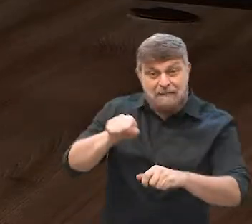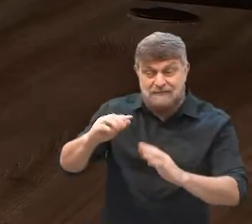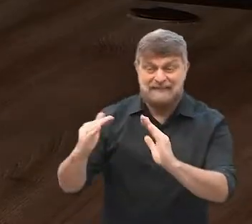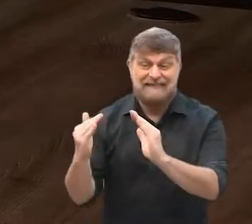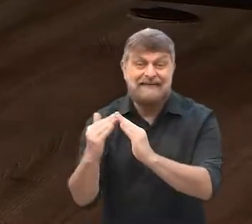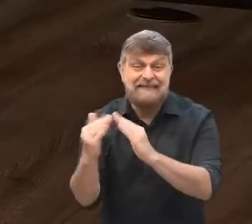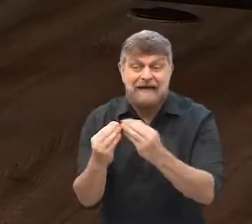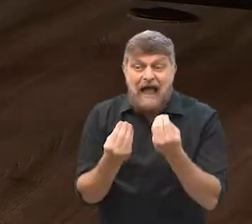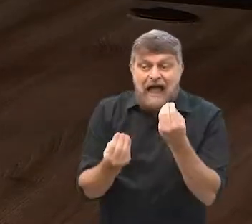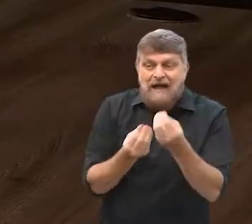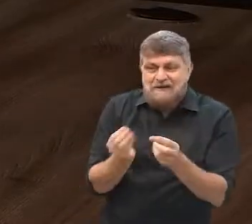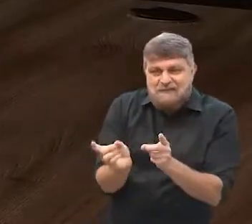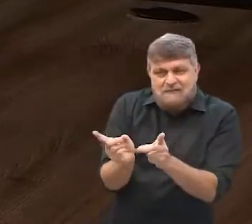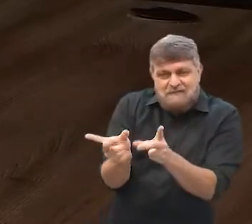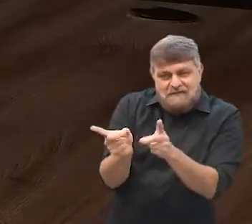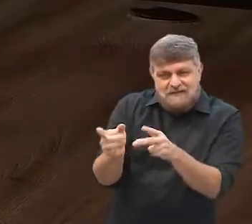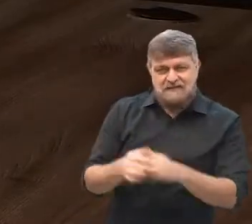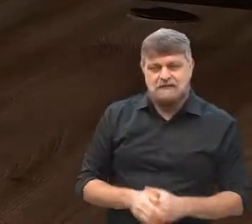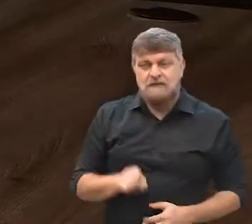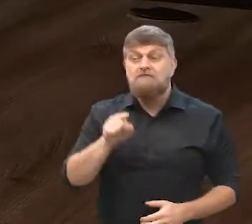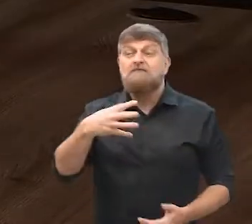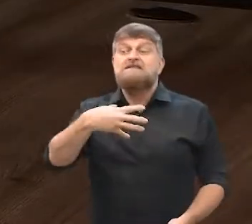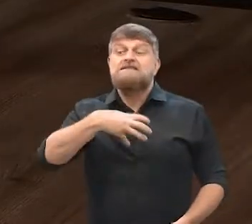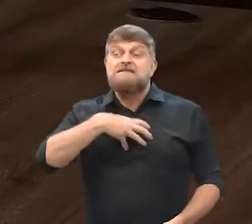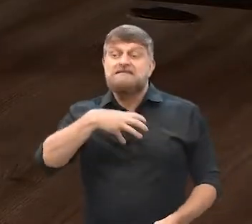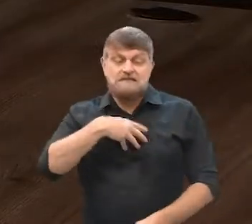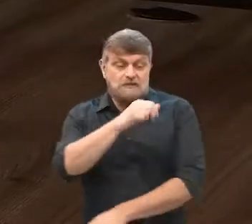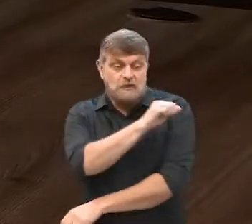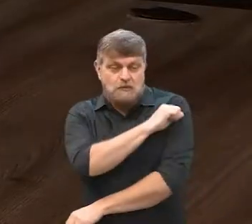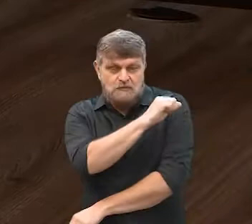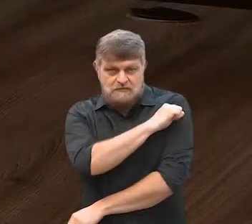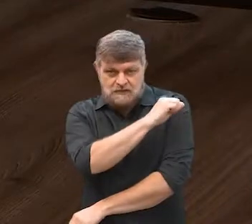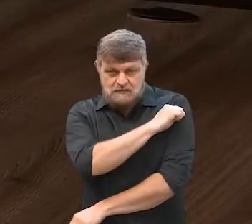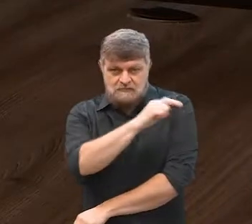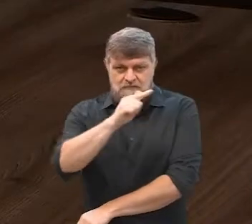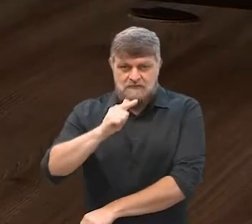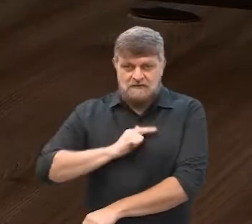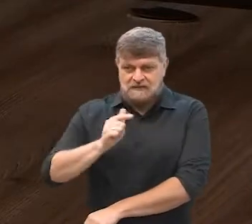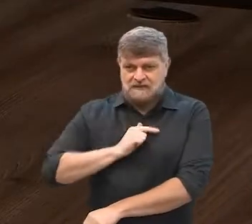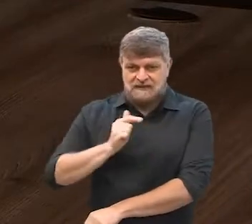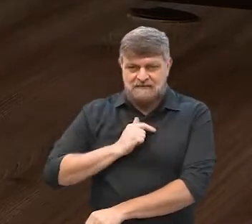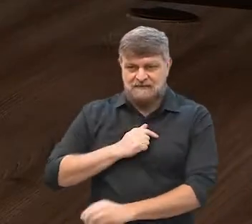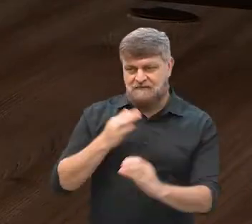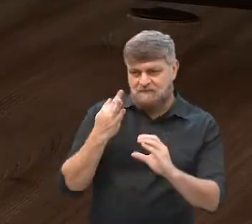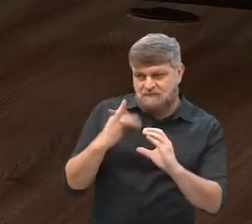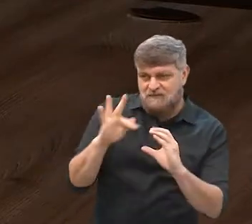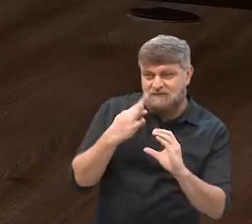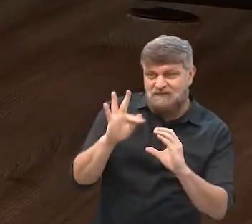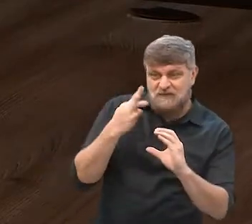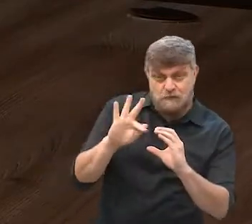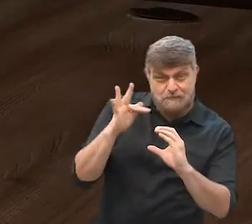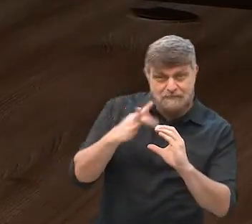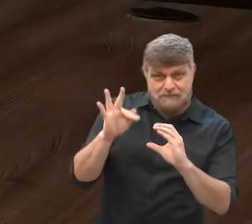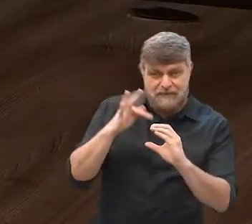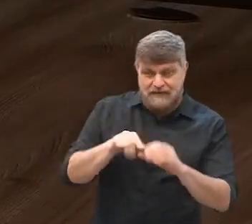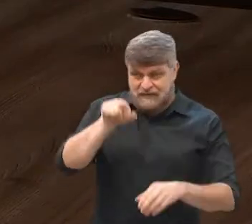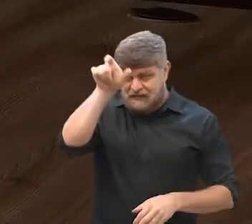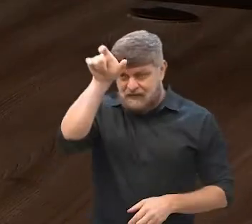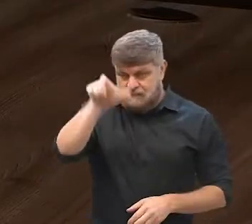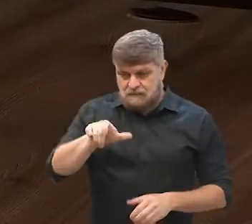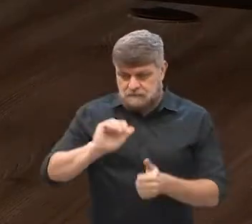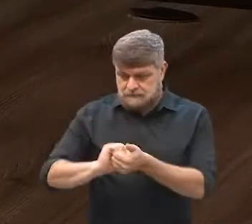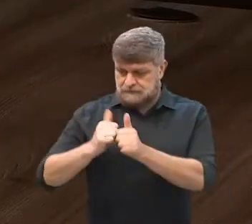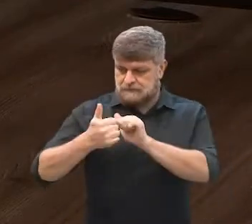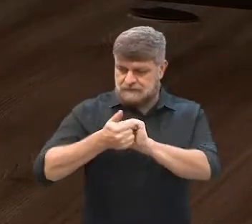em casa. O que você sentiu até dos seus alunos? Eles trouxeram esse feedback para vocês de readequar